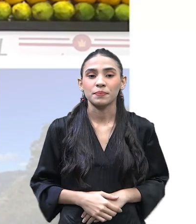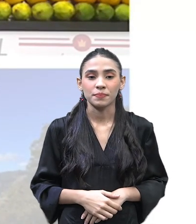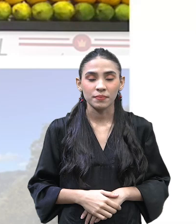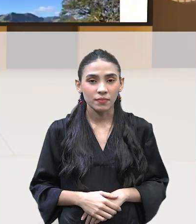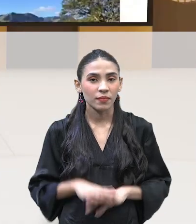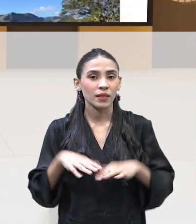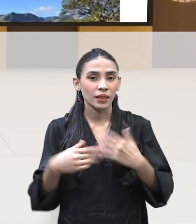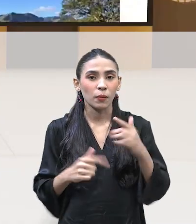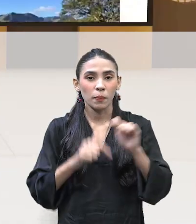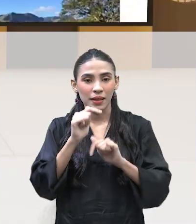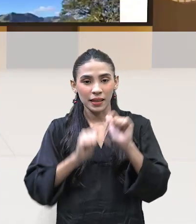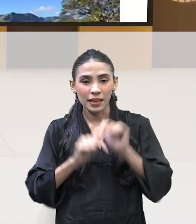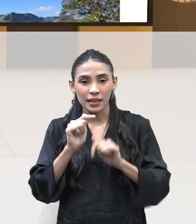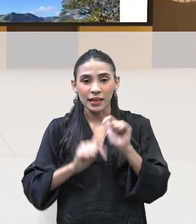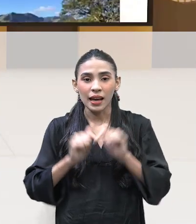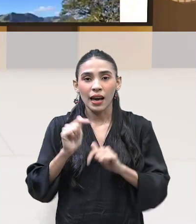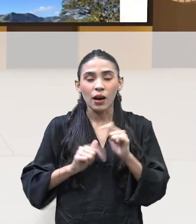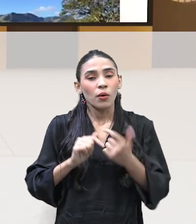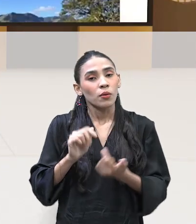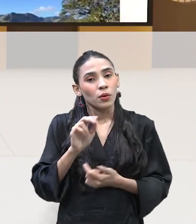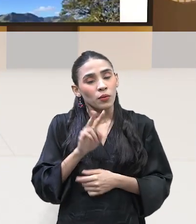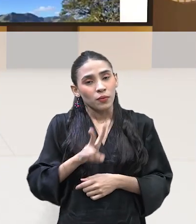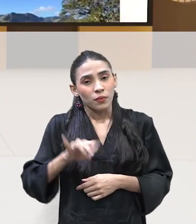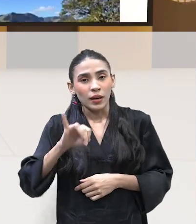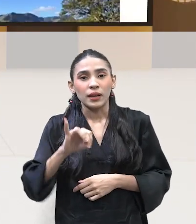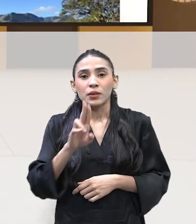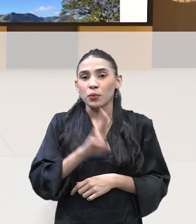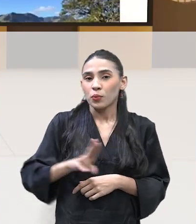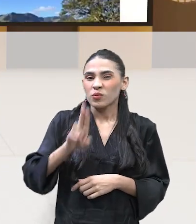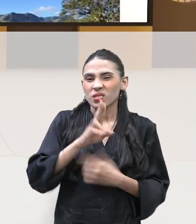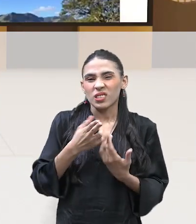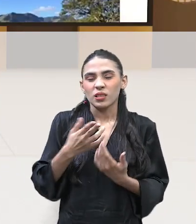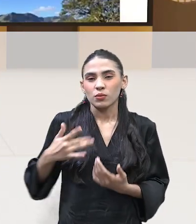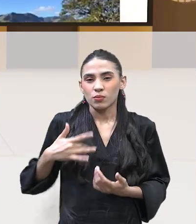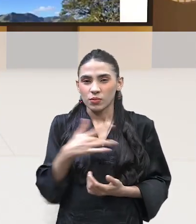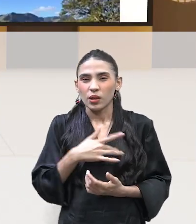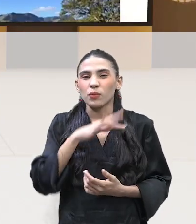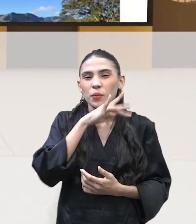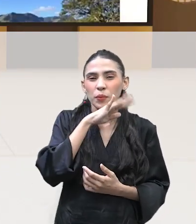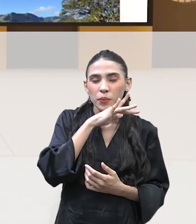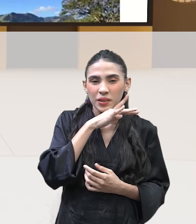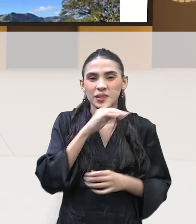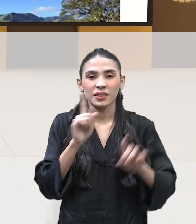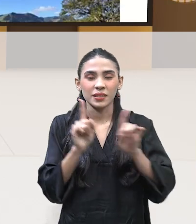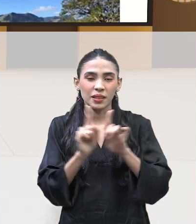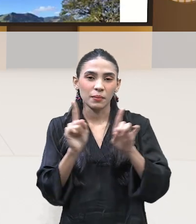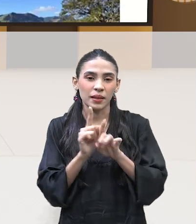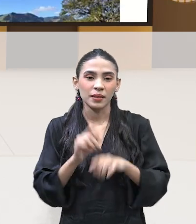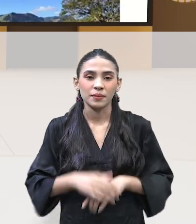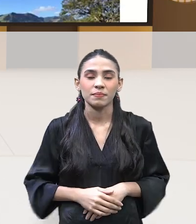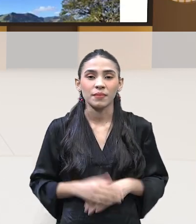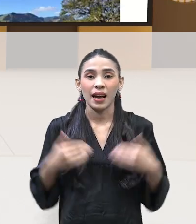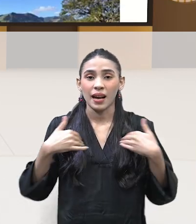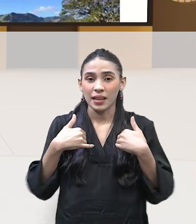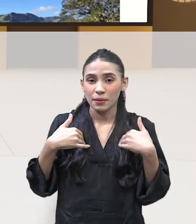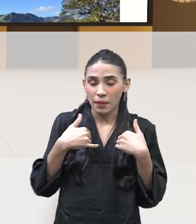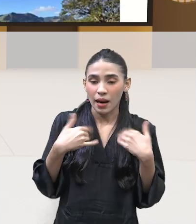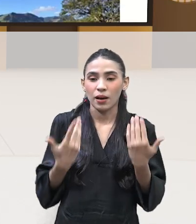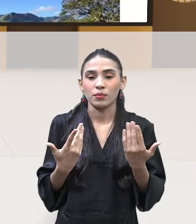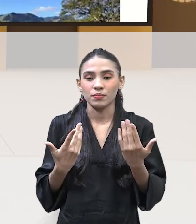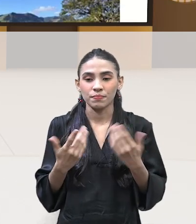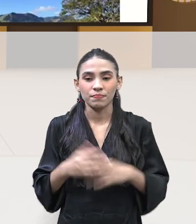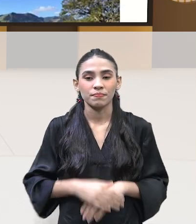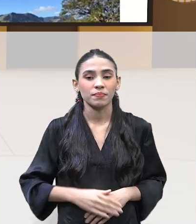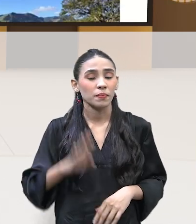sobre esses produtos que vão utilizando, que faz mal à saúde. A gente está falando tanto também sobre a questão do animal, né? Está batendo